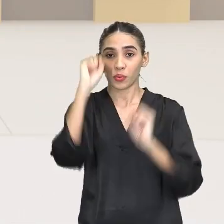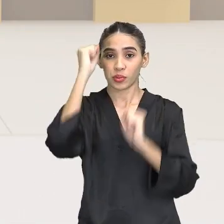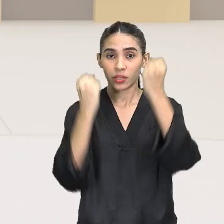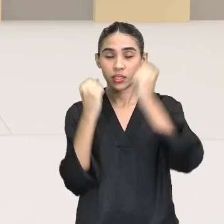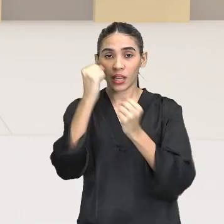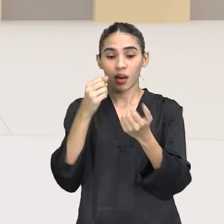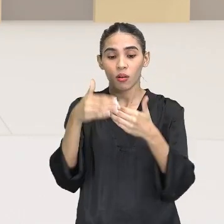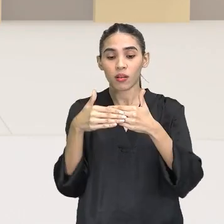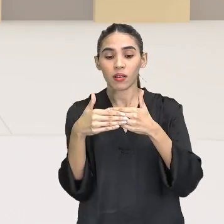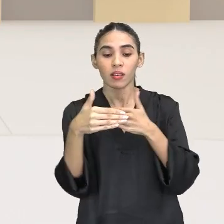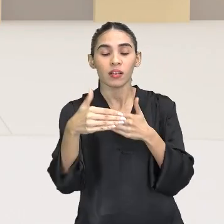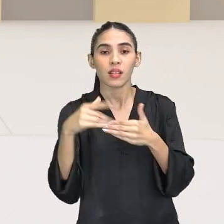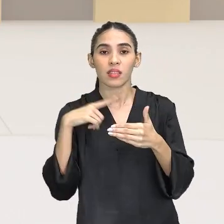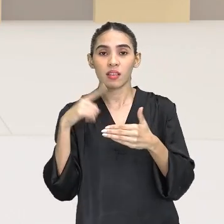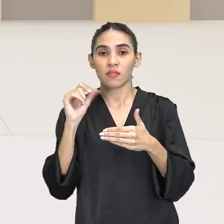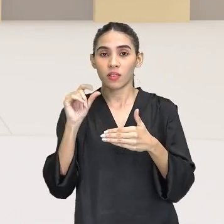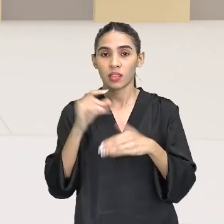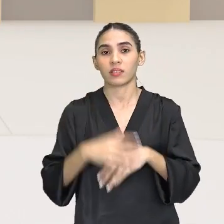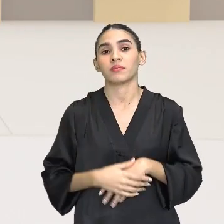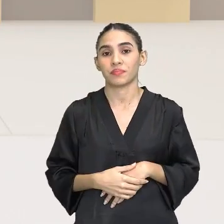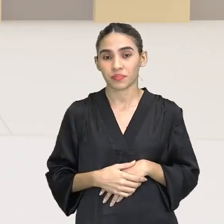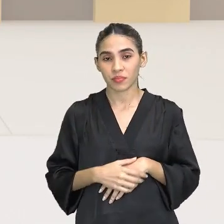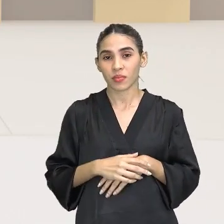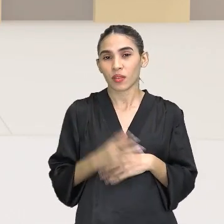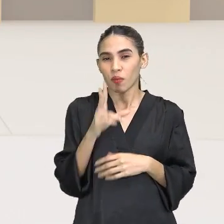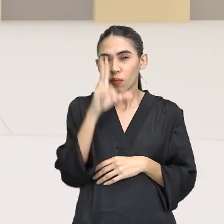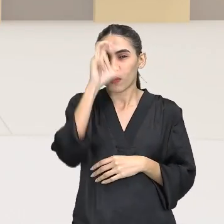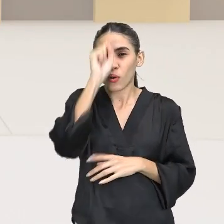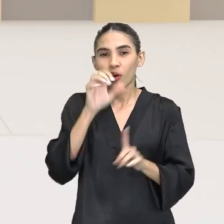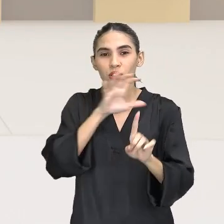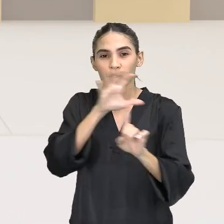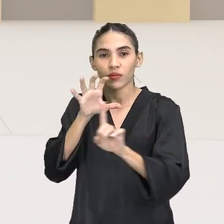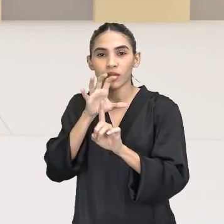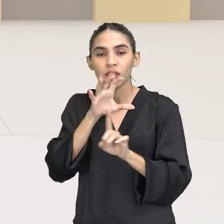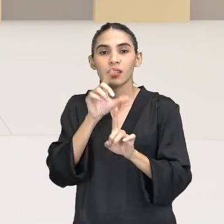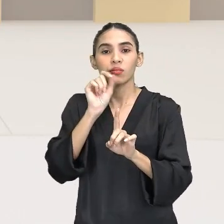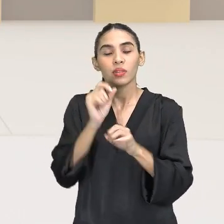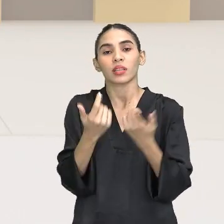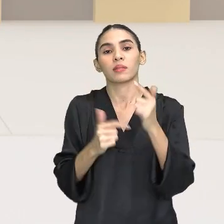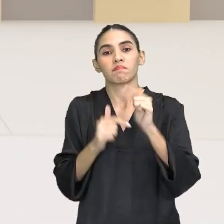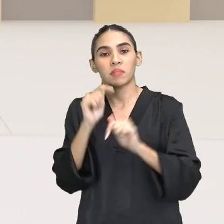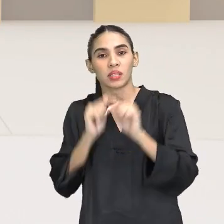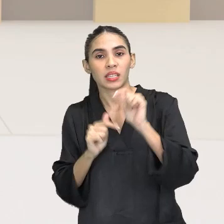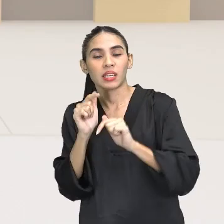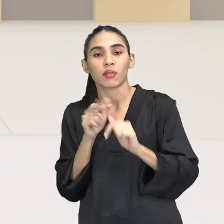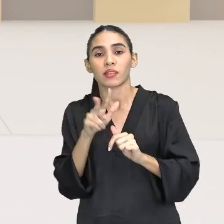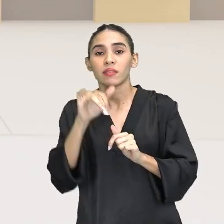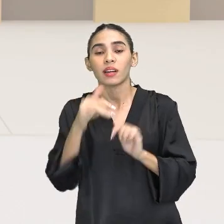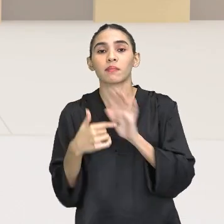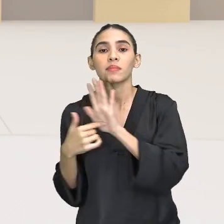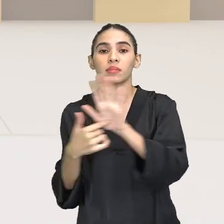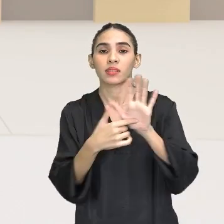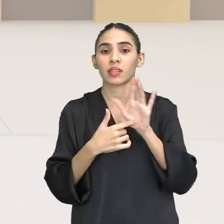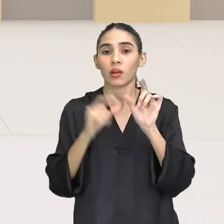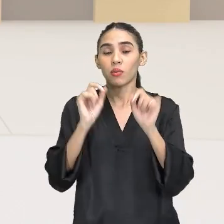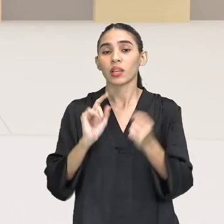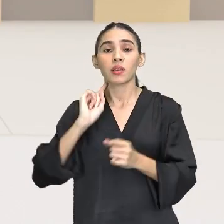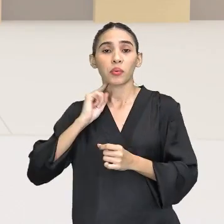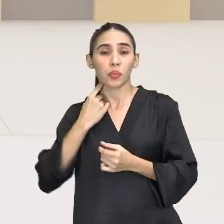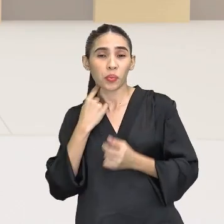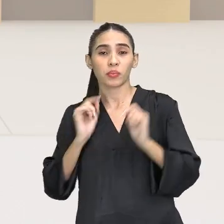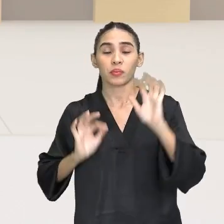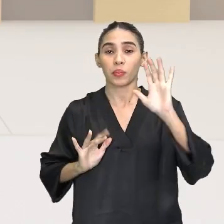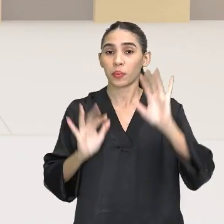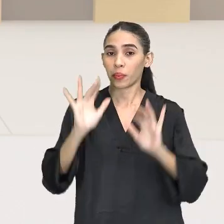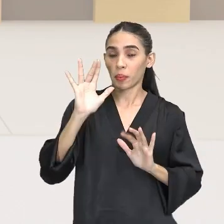a partir daí a gente teve uma intensificação, né, na produção de elementos ali que vão trazer uma poluição, né,